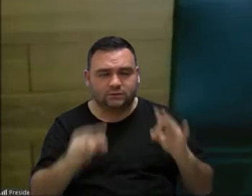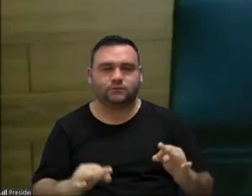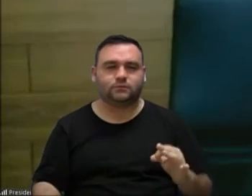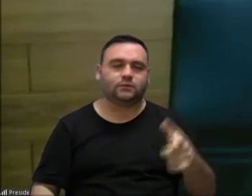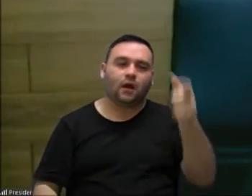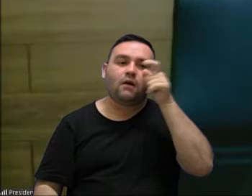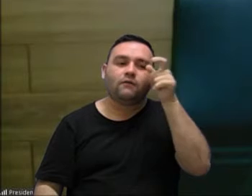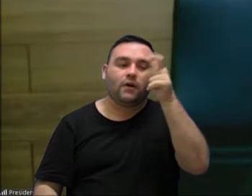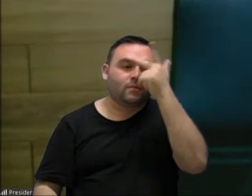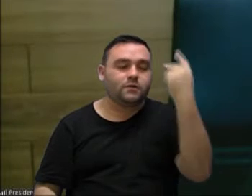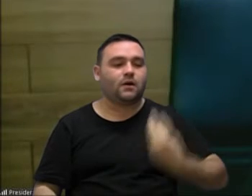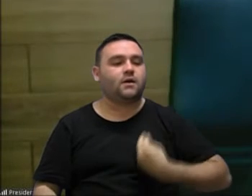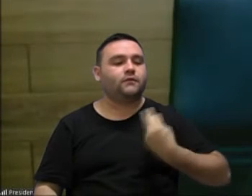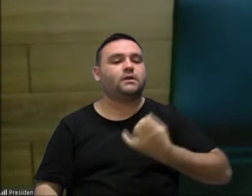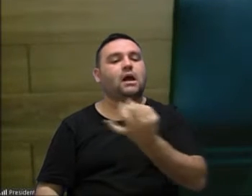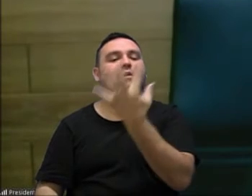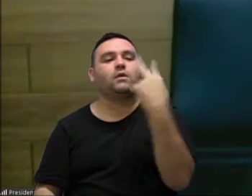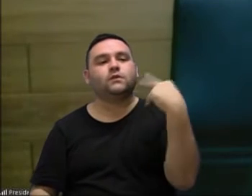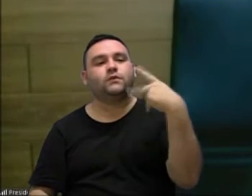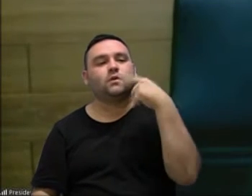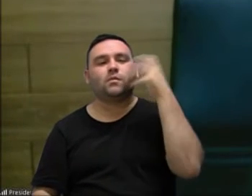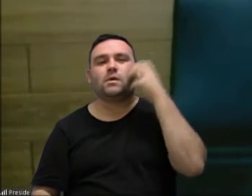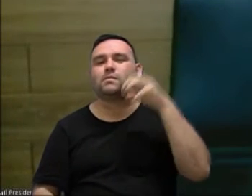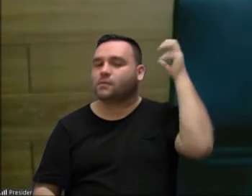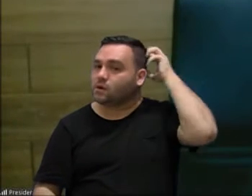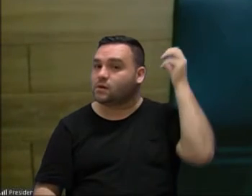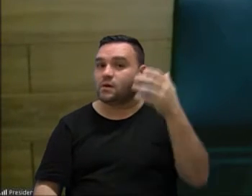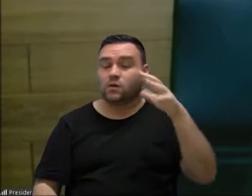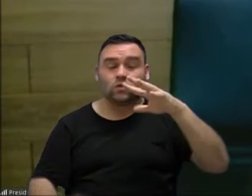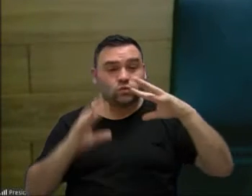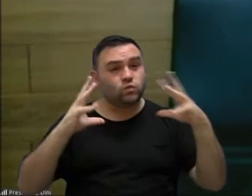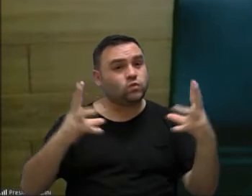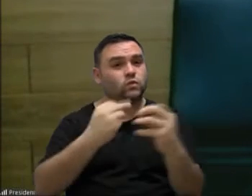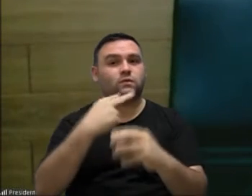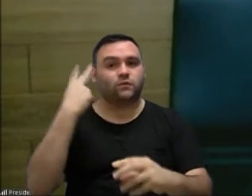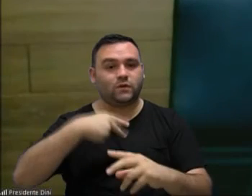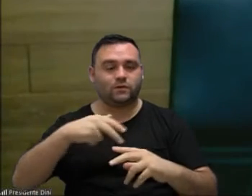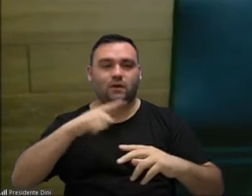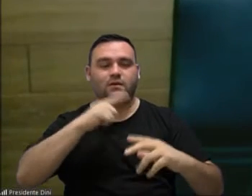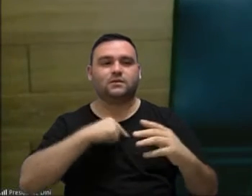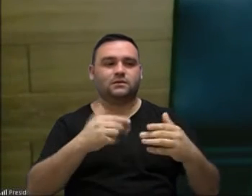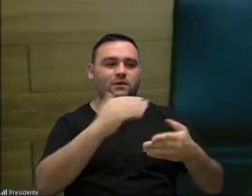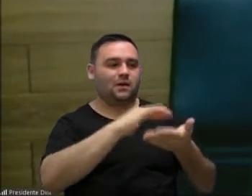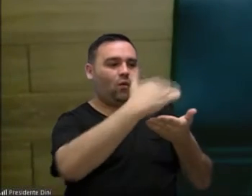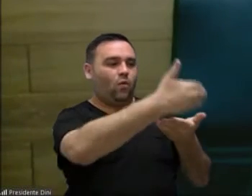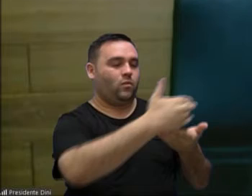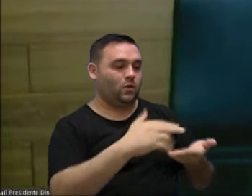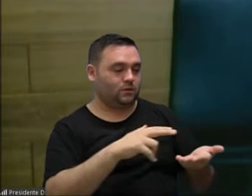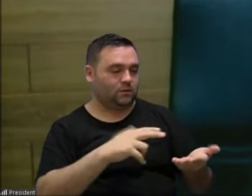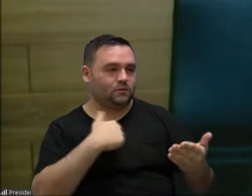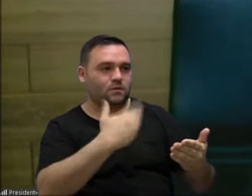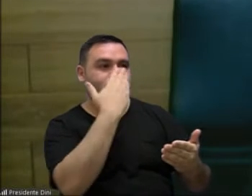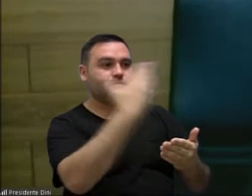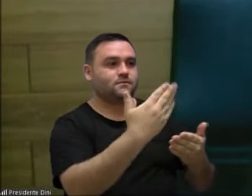verificação de presença vamos lá o vereador Péricles está pedindo que todos os colegas sentem na frente do computador